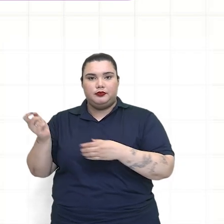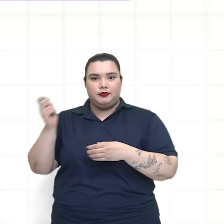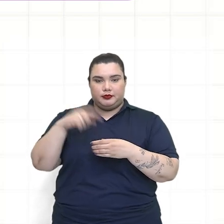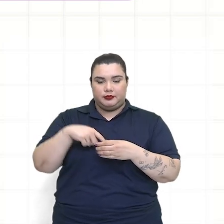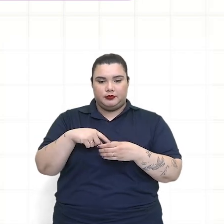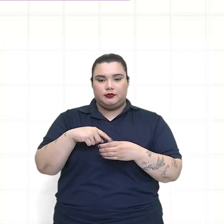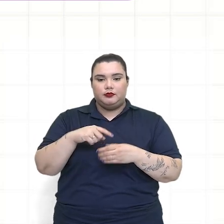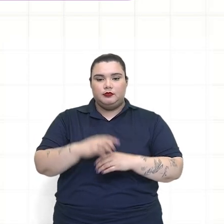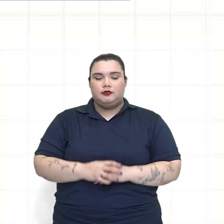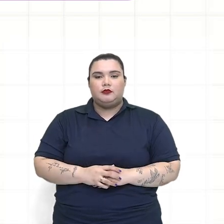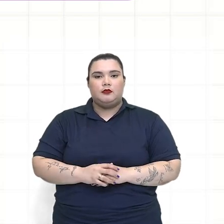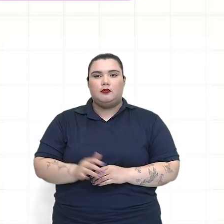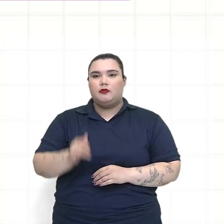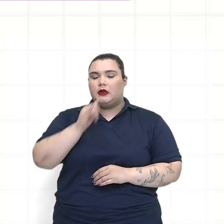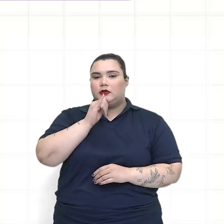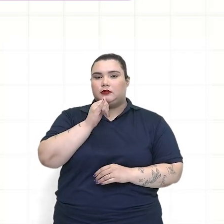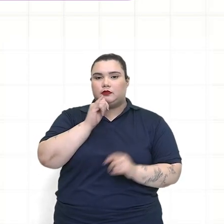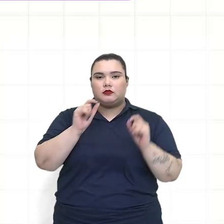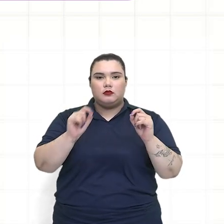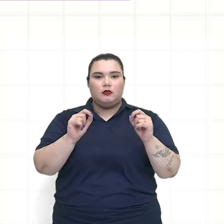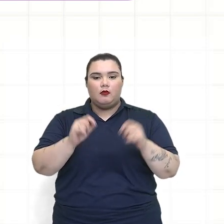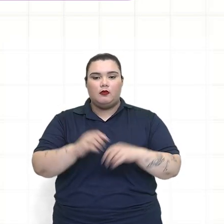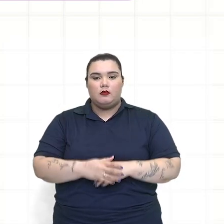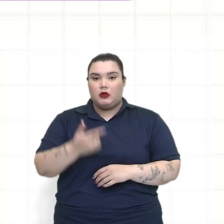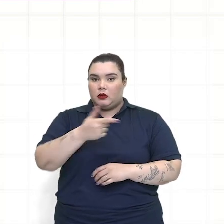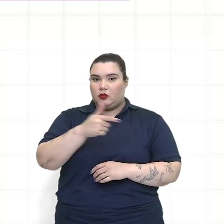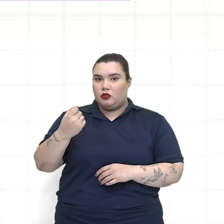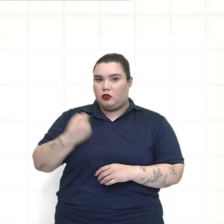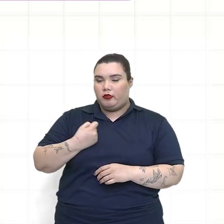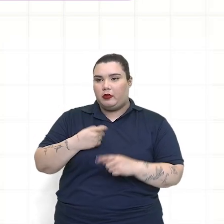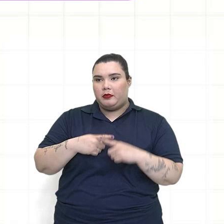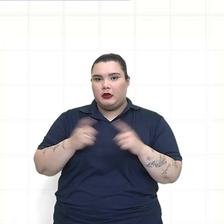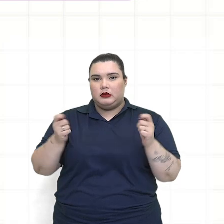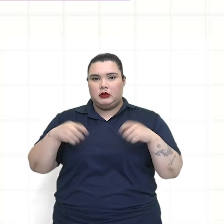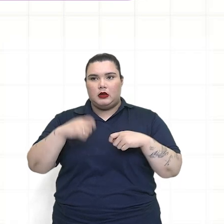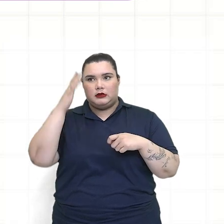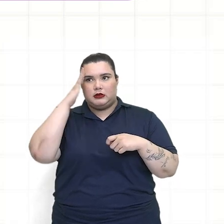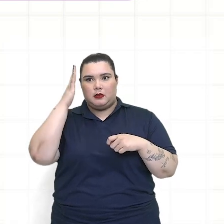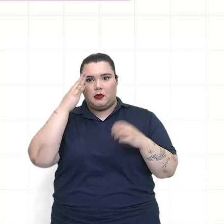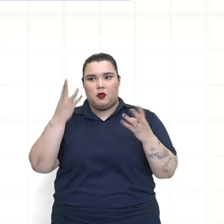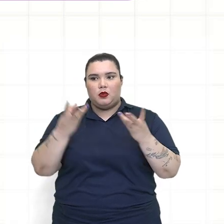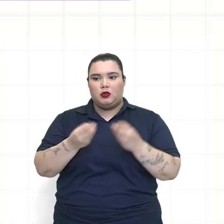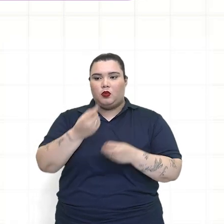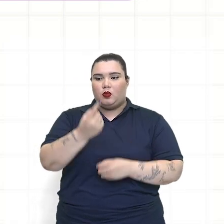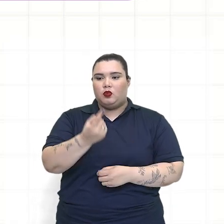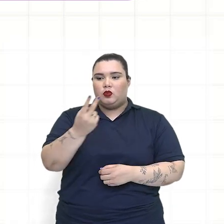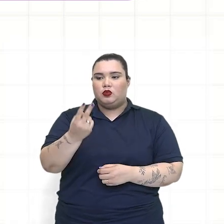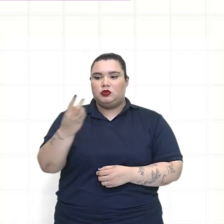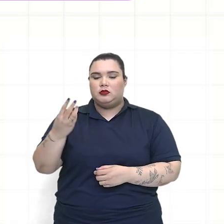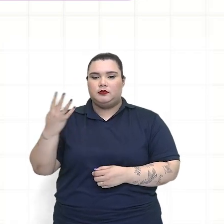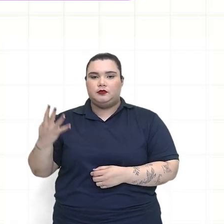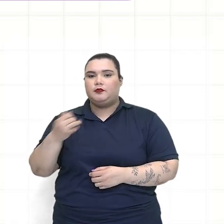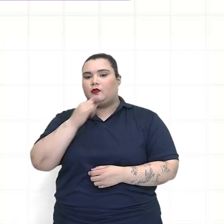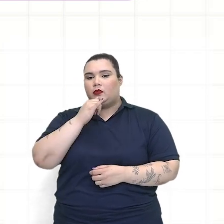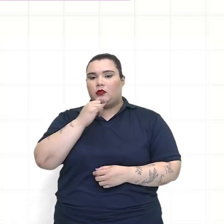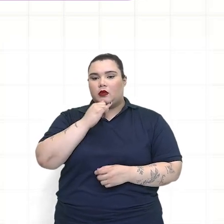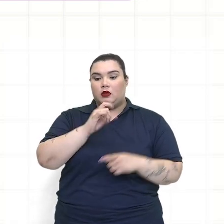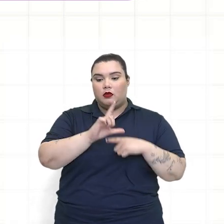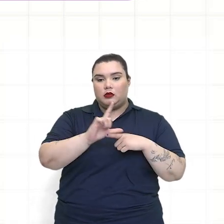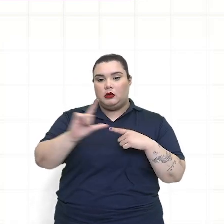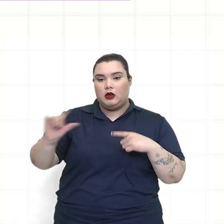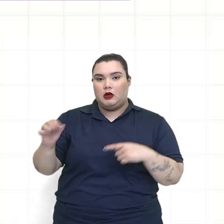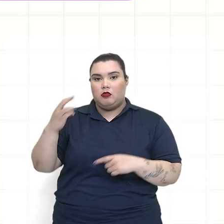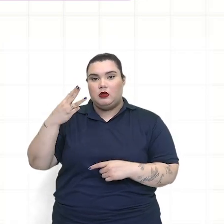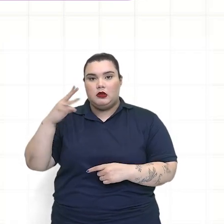se não tinha, né, números, não se tinha ideia de algarismo naquela época. Então, vamos supor que se tivessem saído aqui